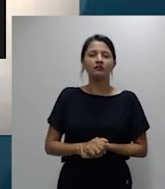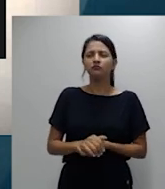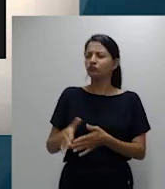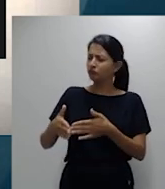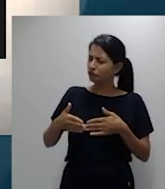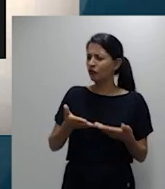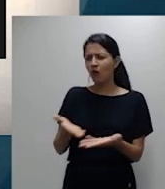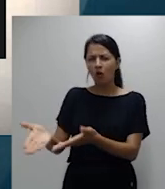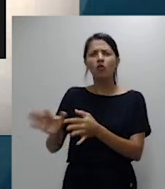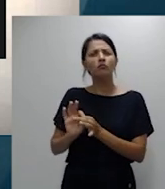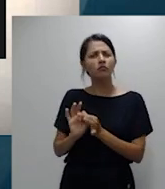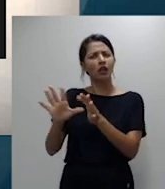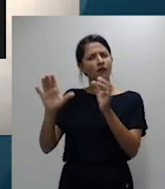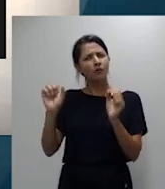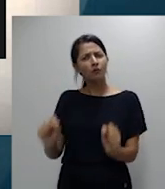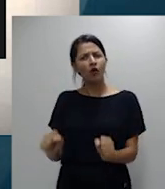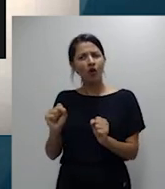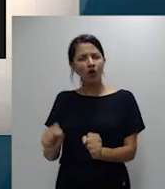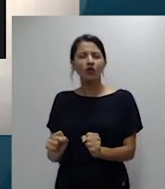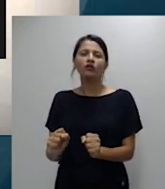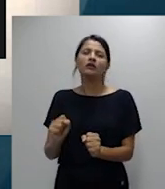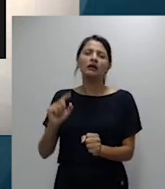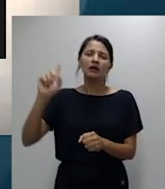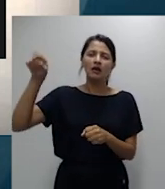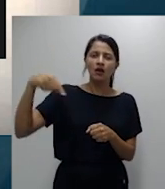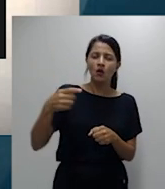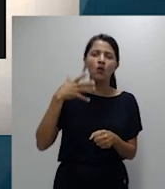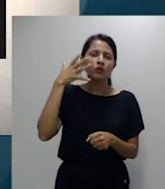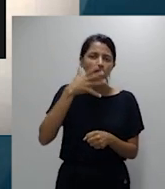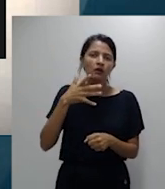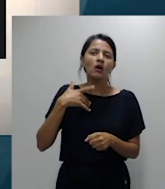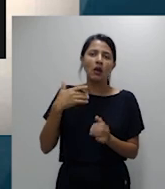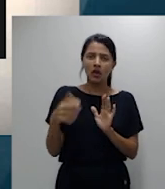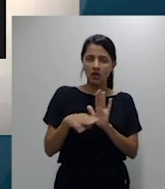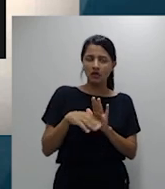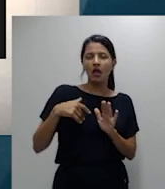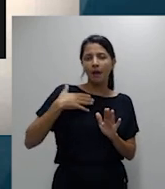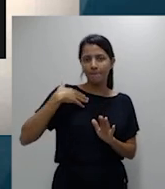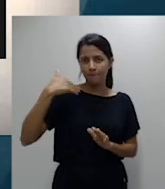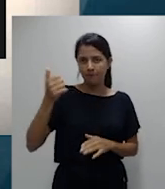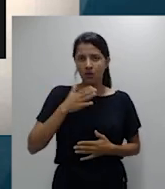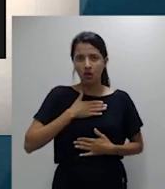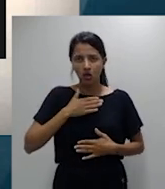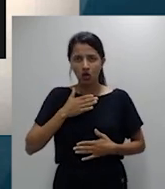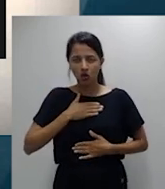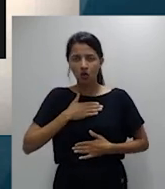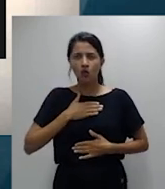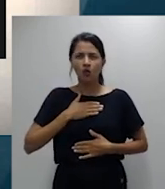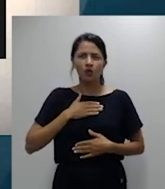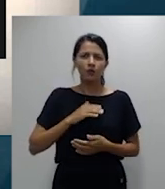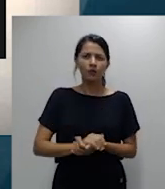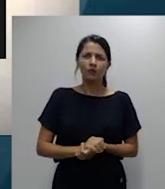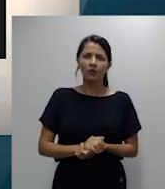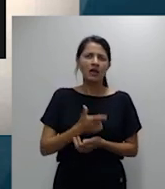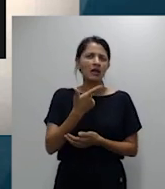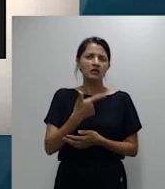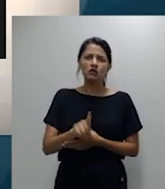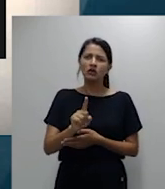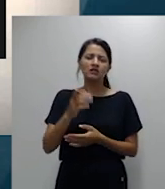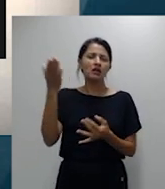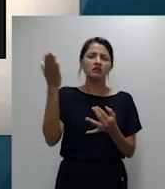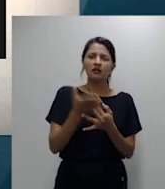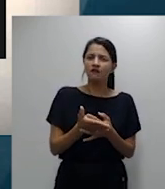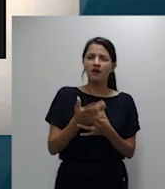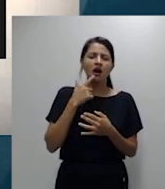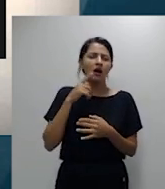favor sustentações orais no próximo item que meu não é da minha não quiser fazer um intervalo